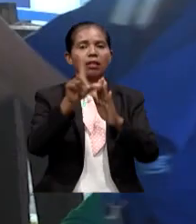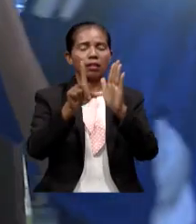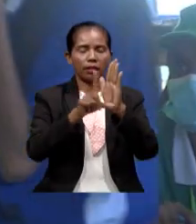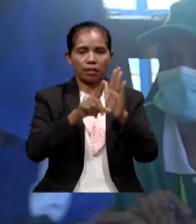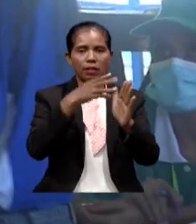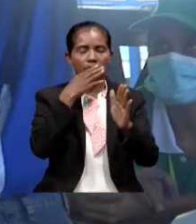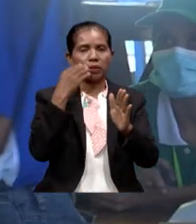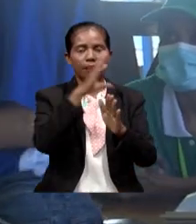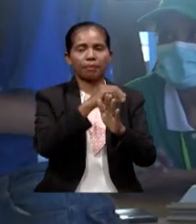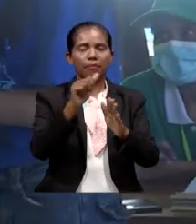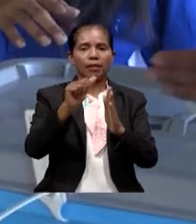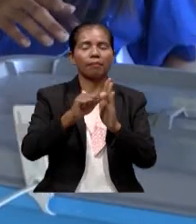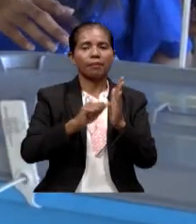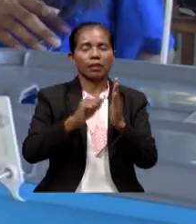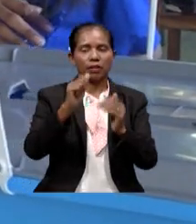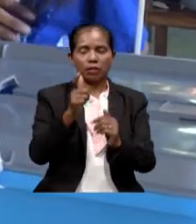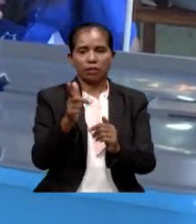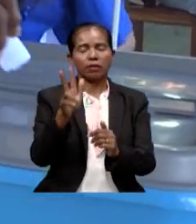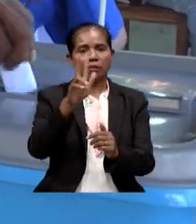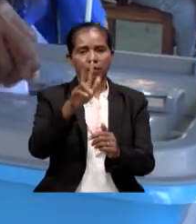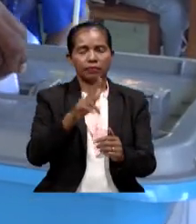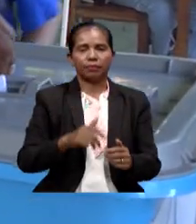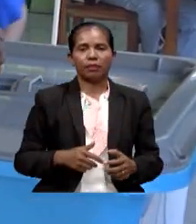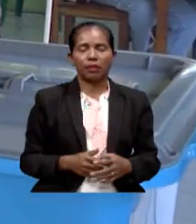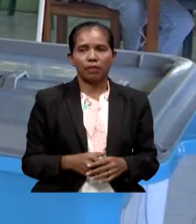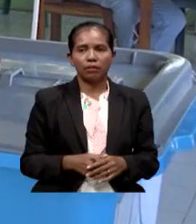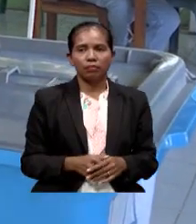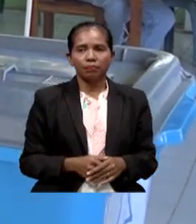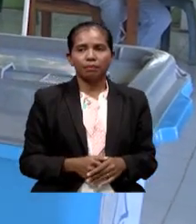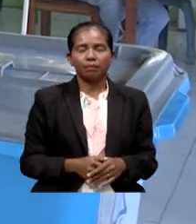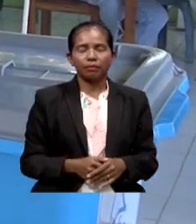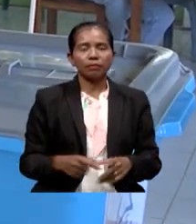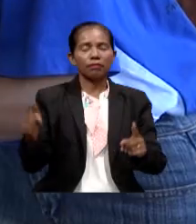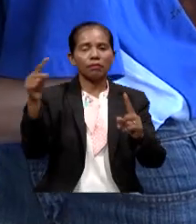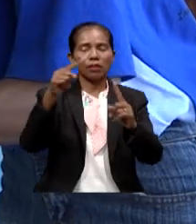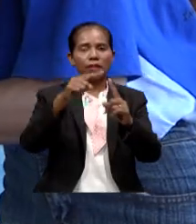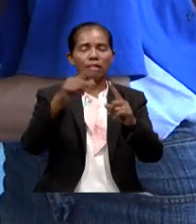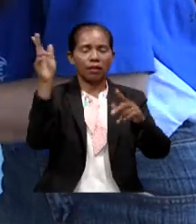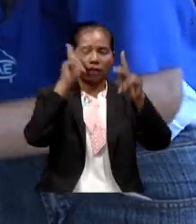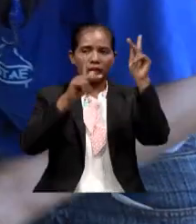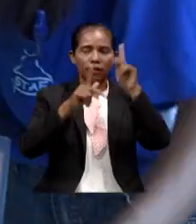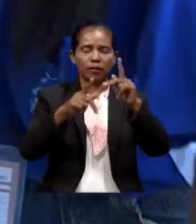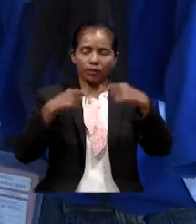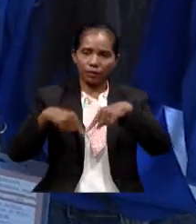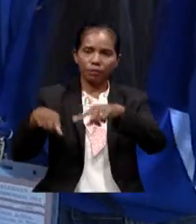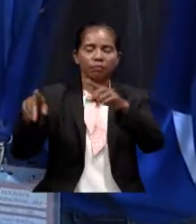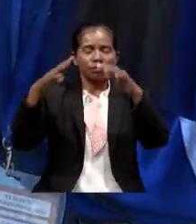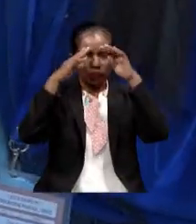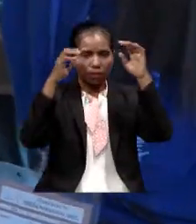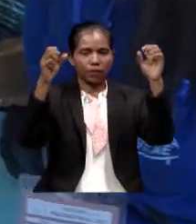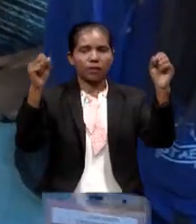Leste artigo 8 número 3. Toia caso haruka fila fale ba presidente da República mos